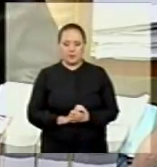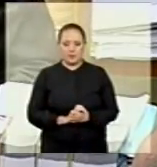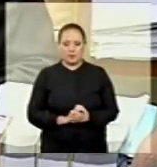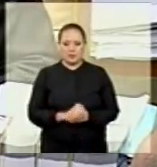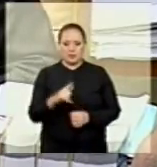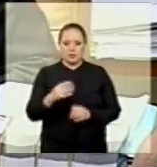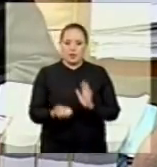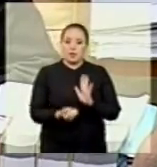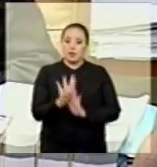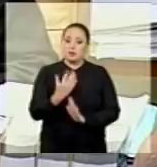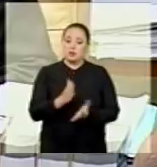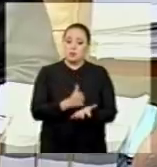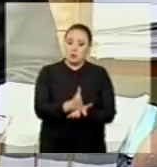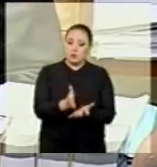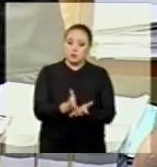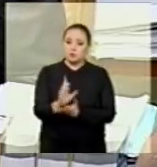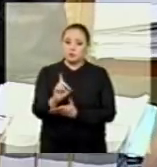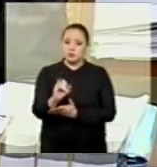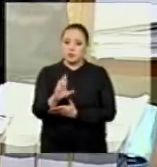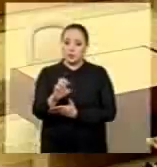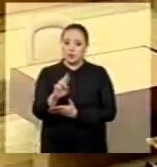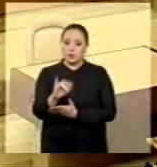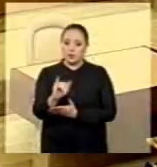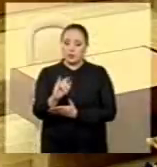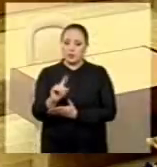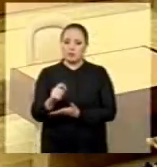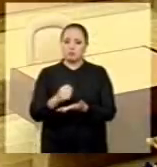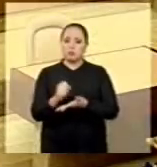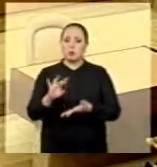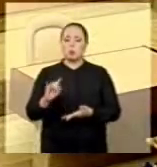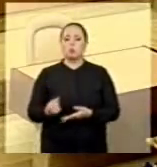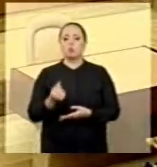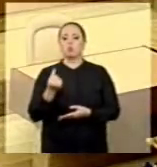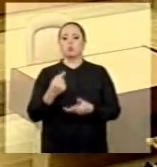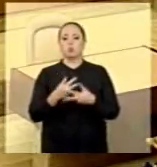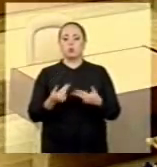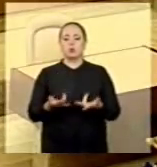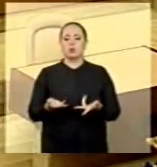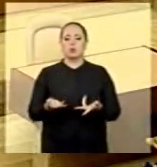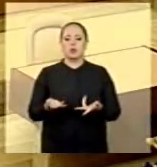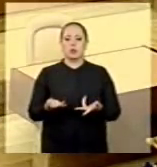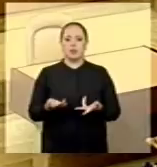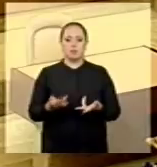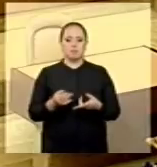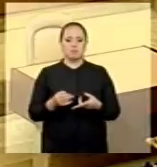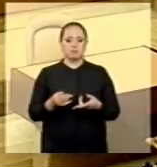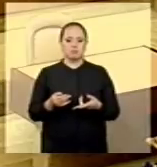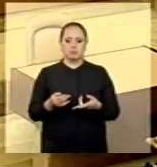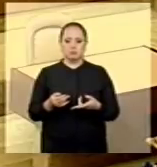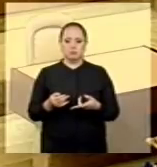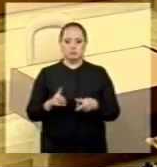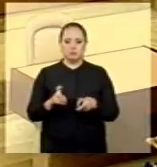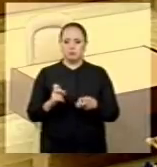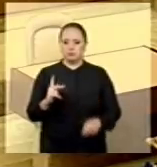de uma diretriz que se pautou unicamente pela perspectiva do príncipe. O